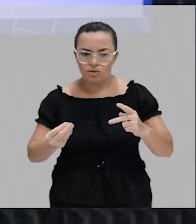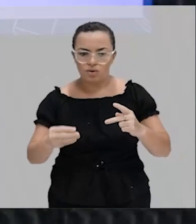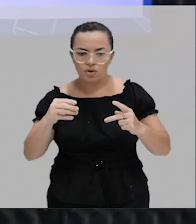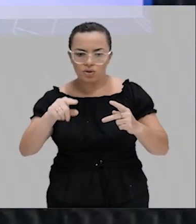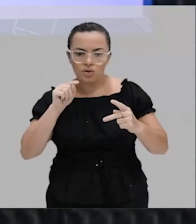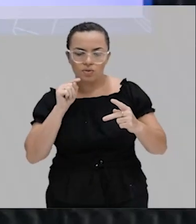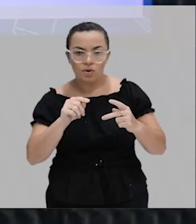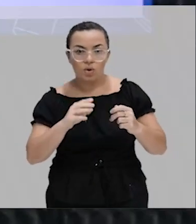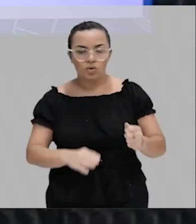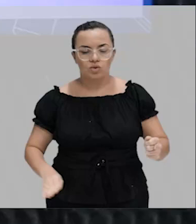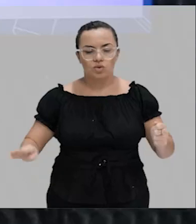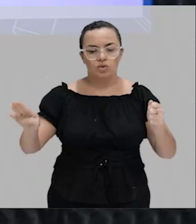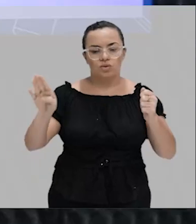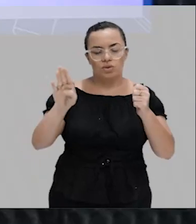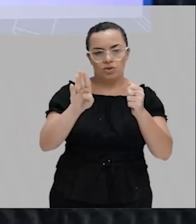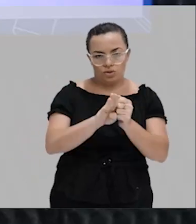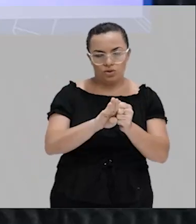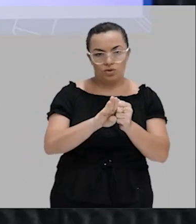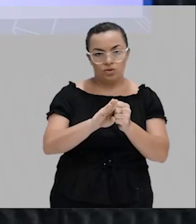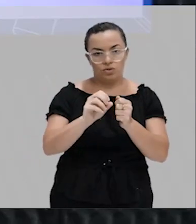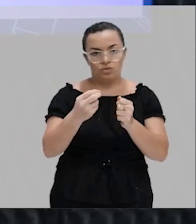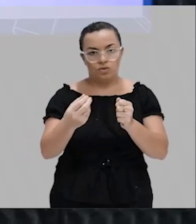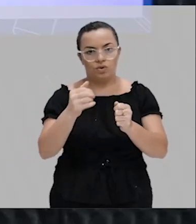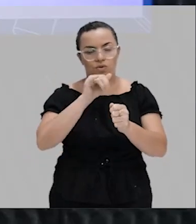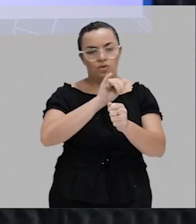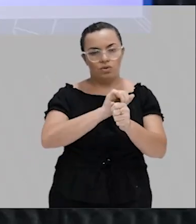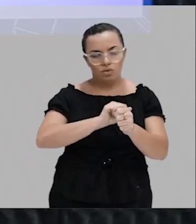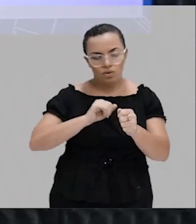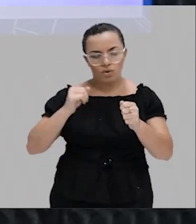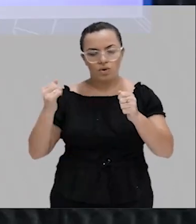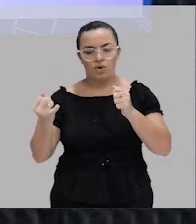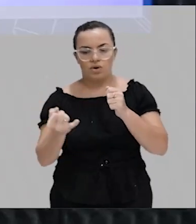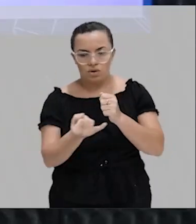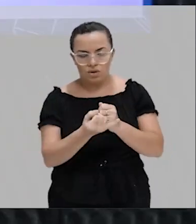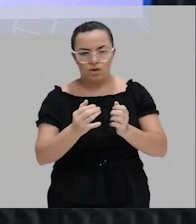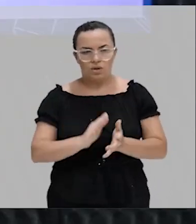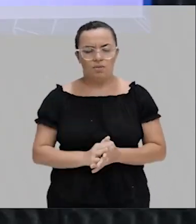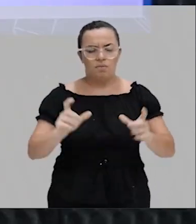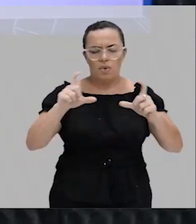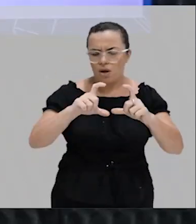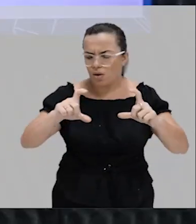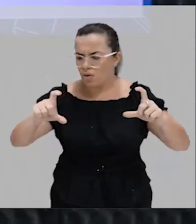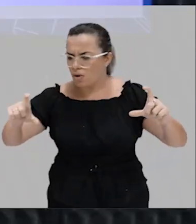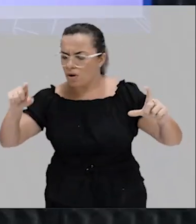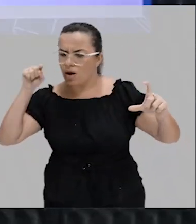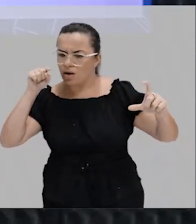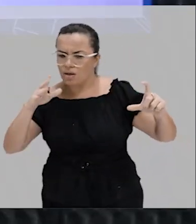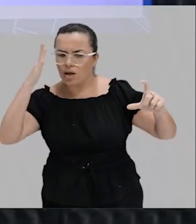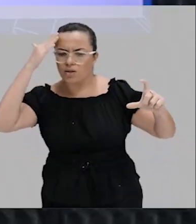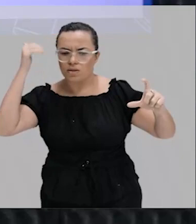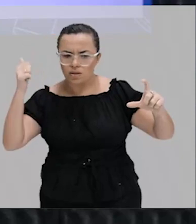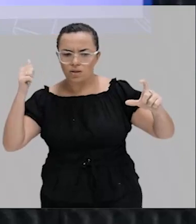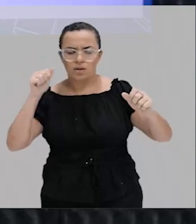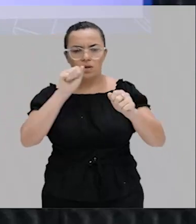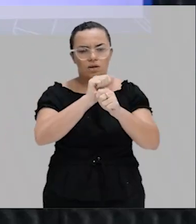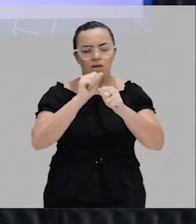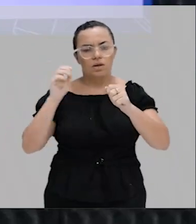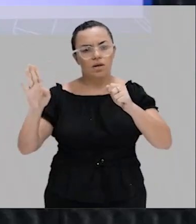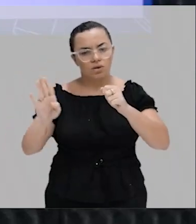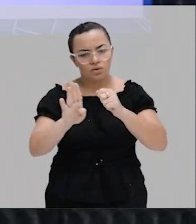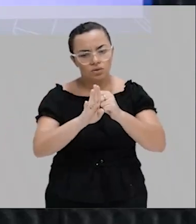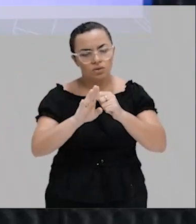juntas. Então, pegou a oração, detectou que é um substantivo ou um adjetivo, já sabe que eles podem ir para o